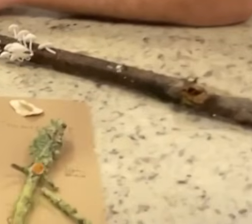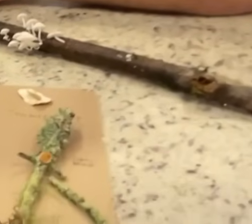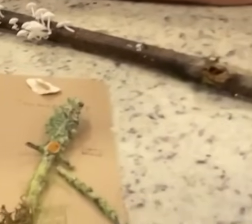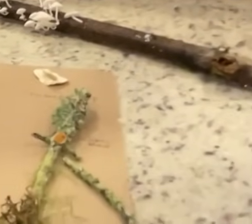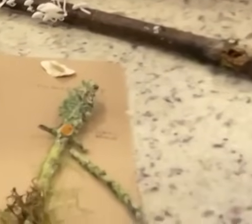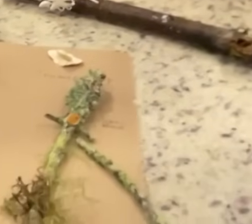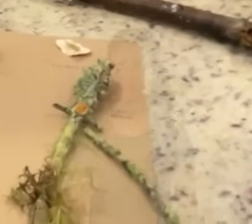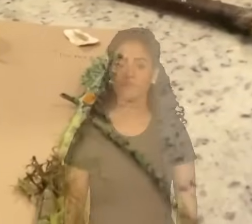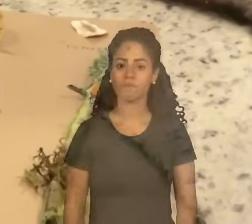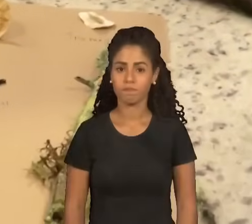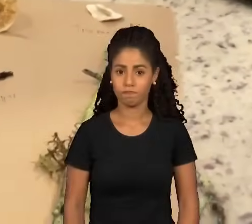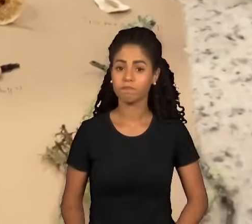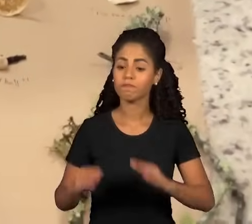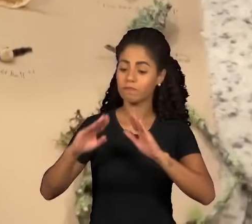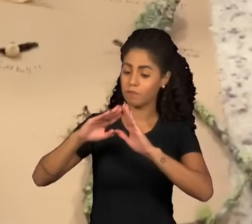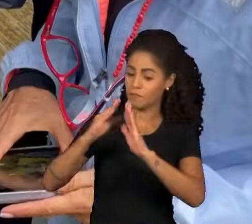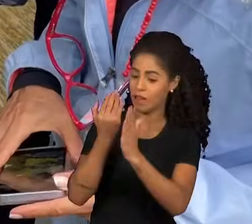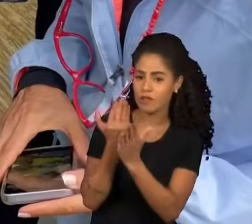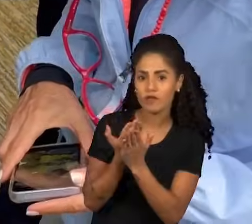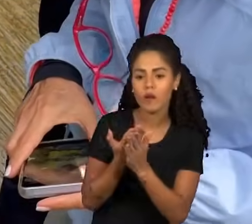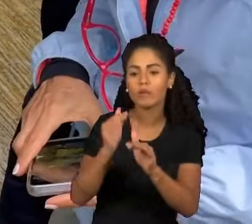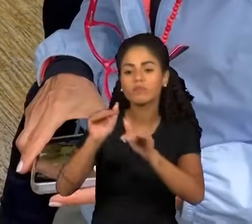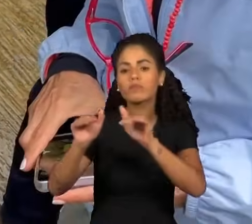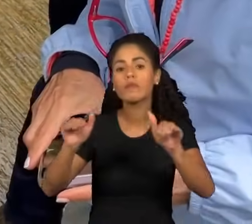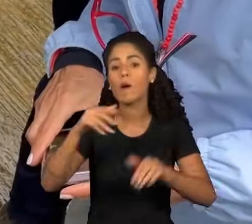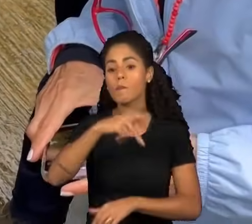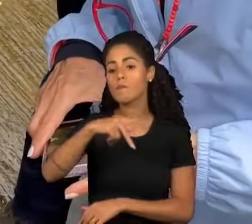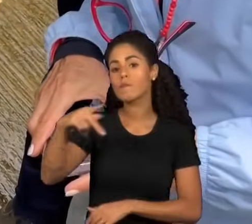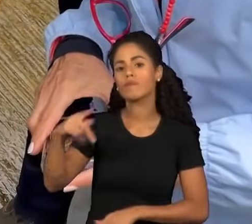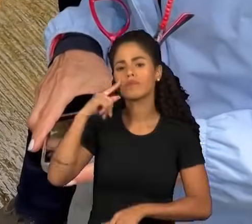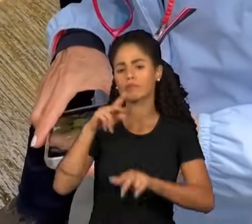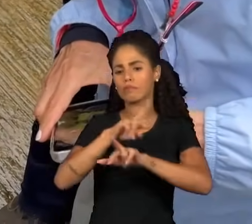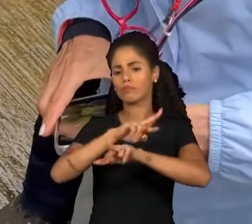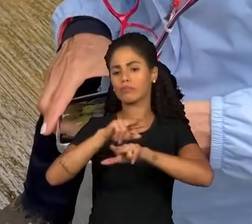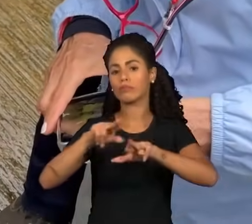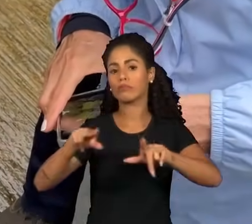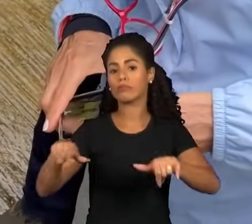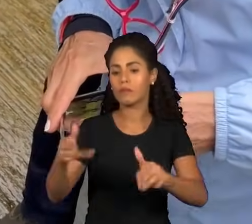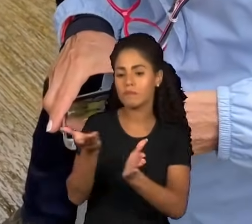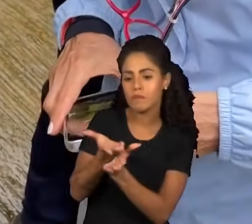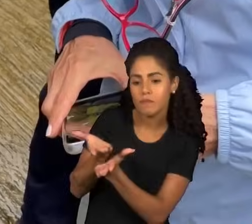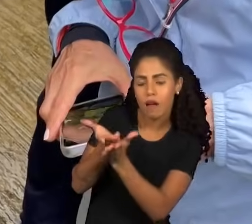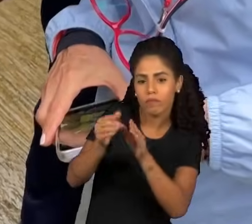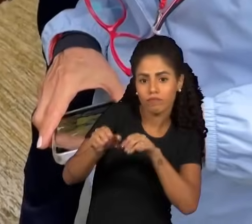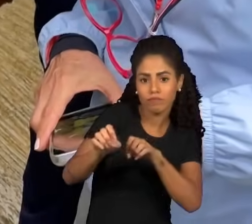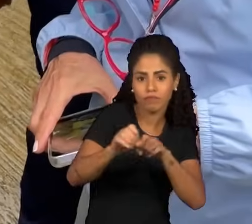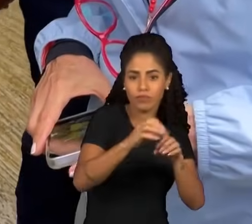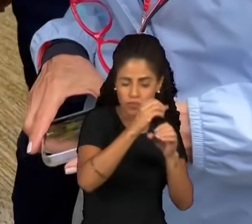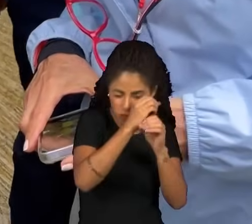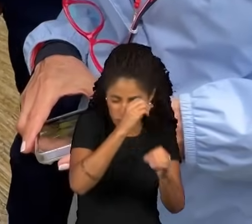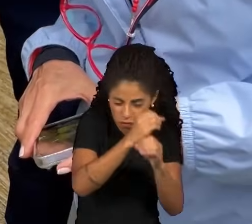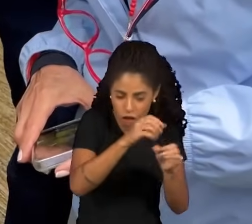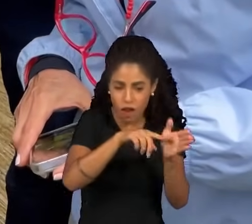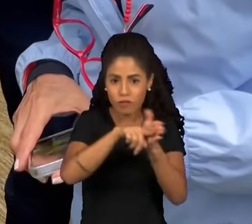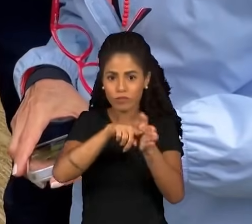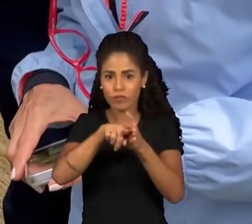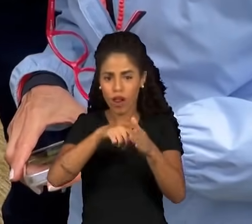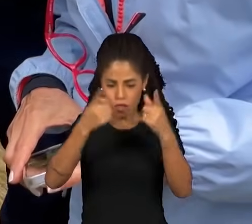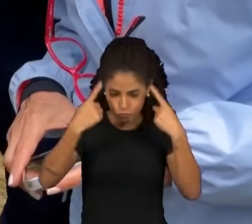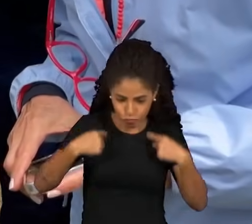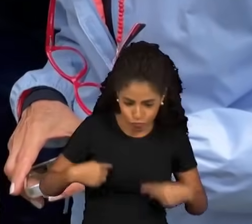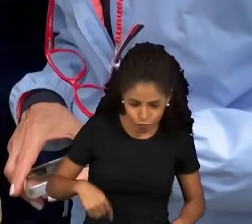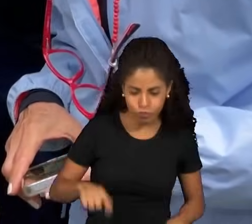A escola convida professores de formações diversas para dar aulas. Biólogos, historiadores,